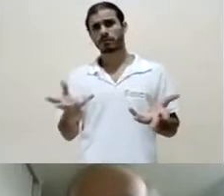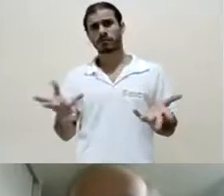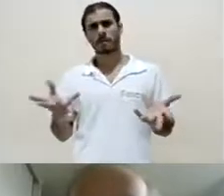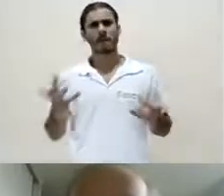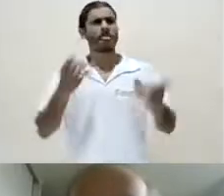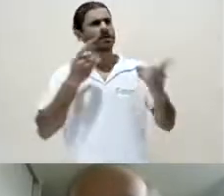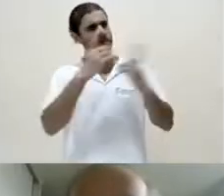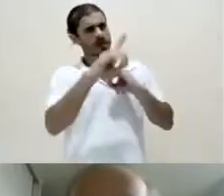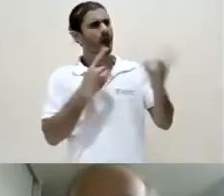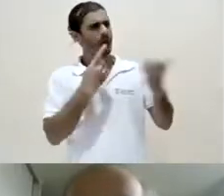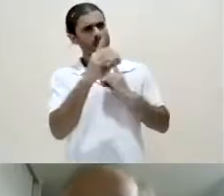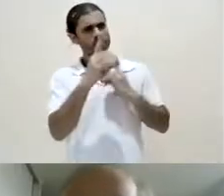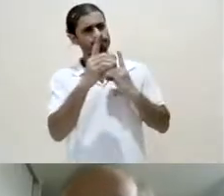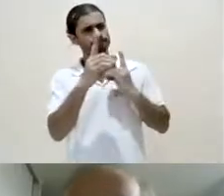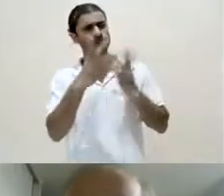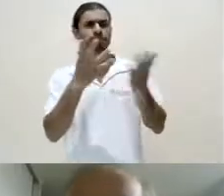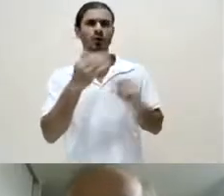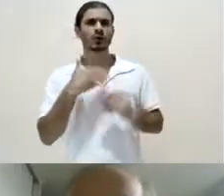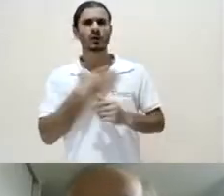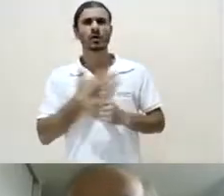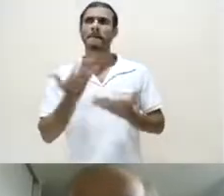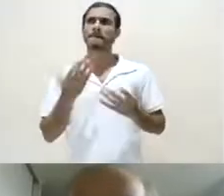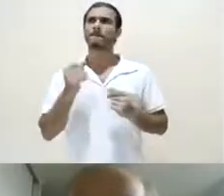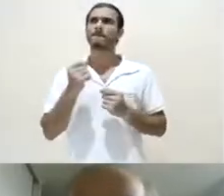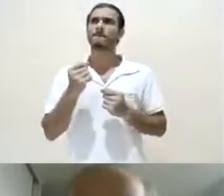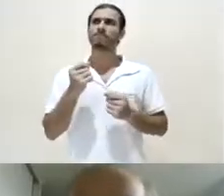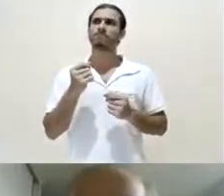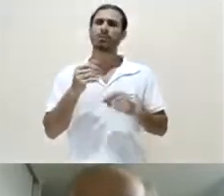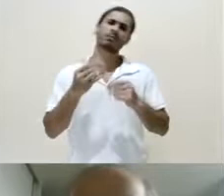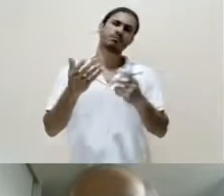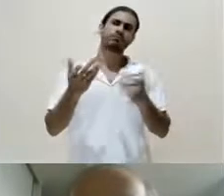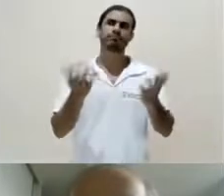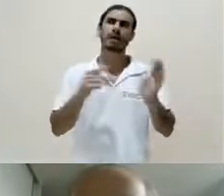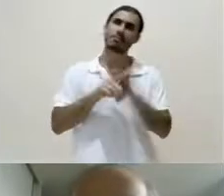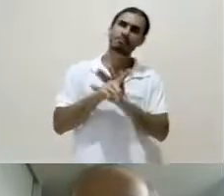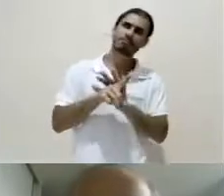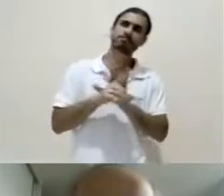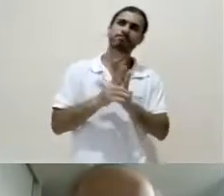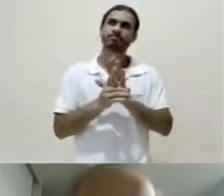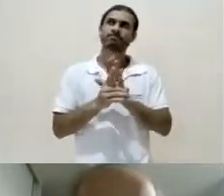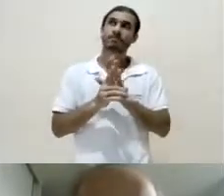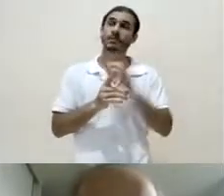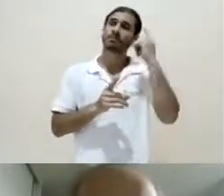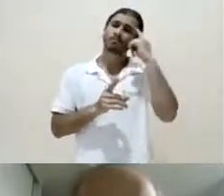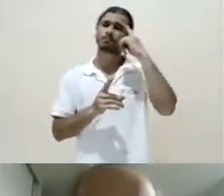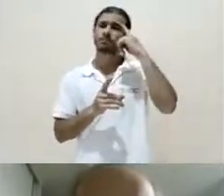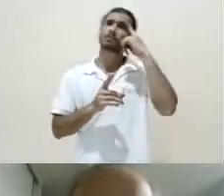dialogando com vocês, né? Queria perguntar, mas assim, né? Uma análise de vocês, assim, né?